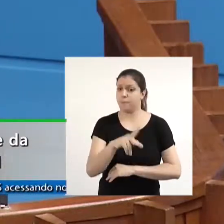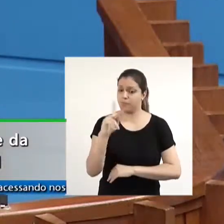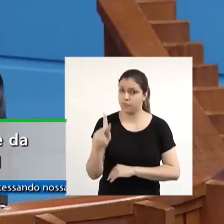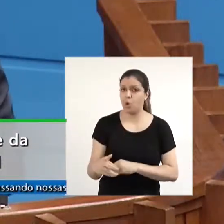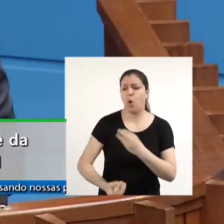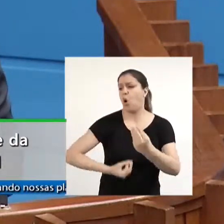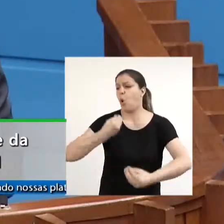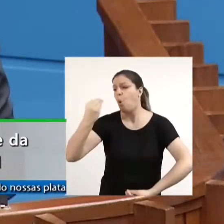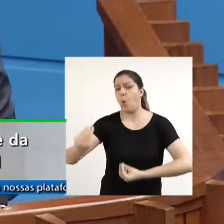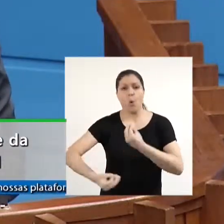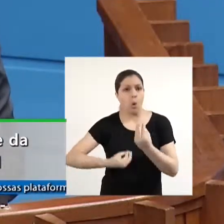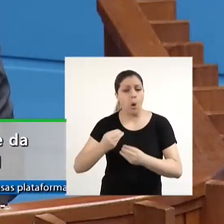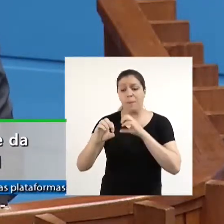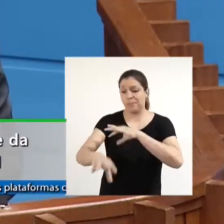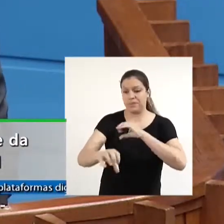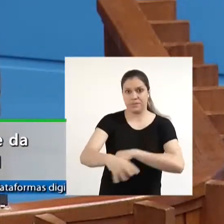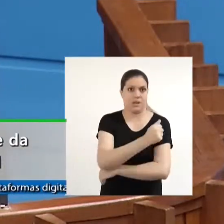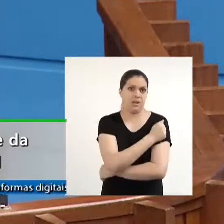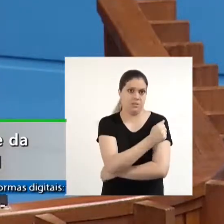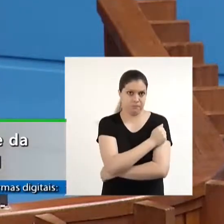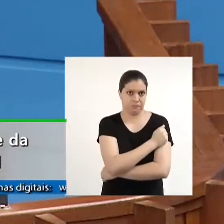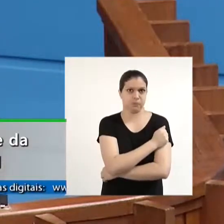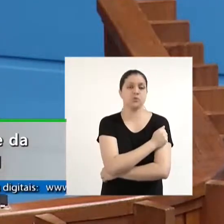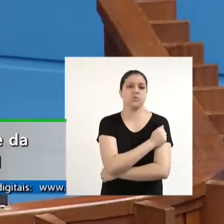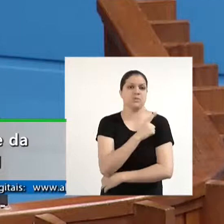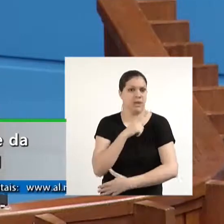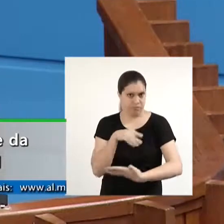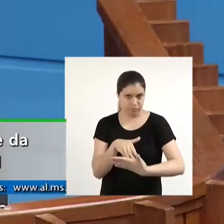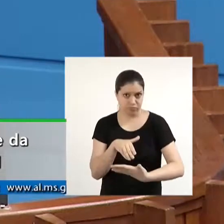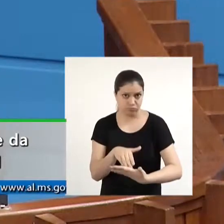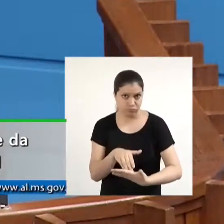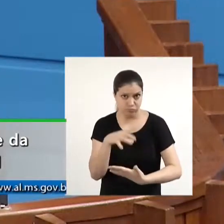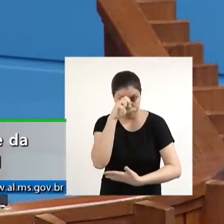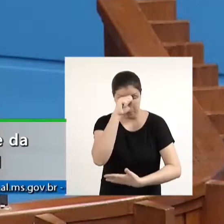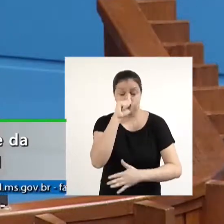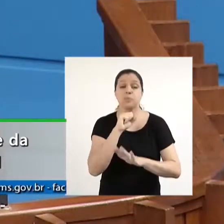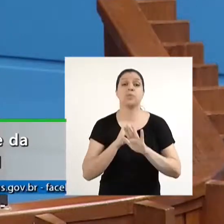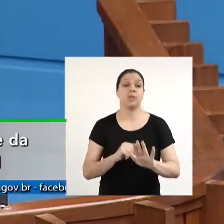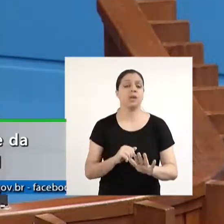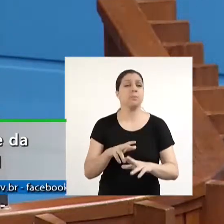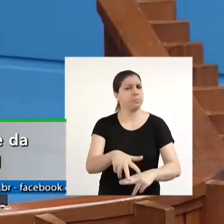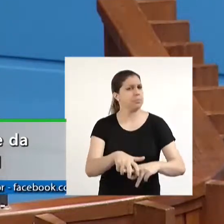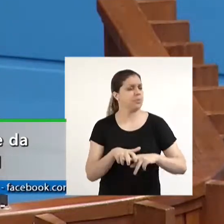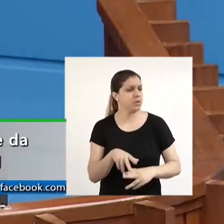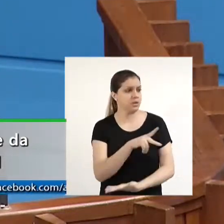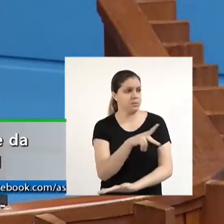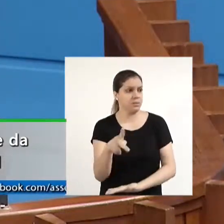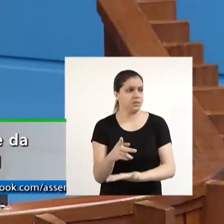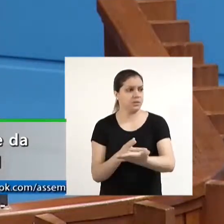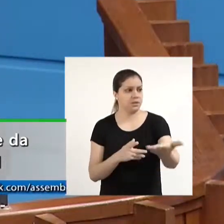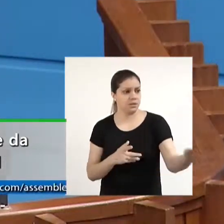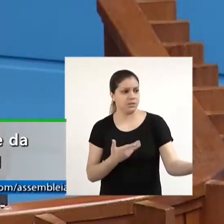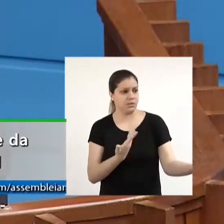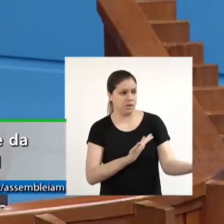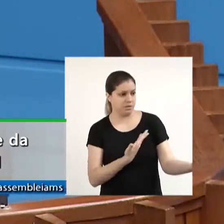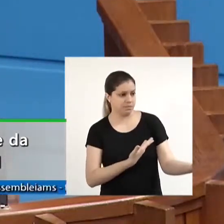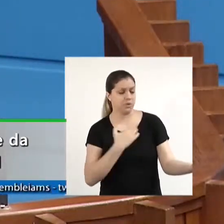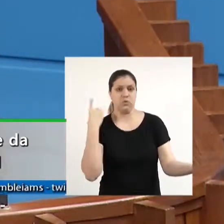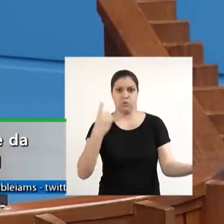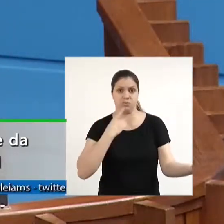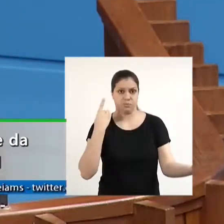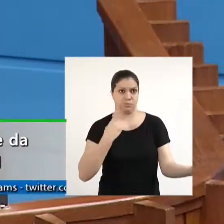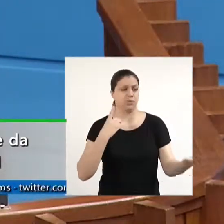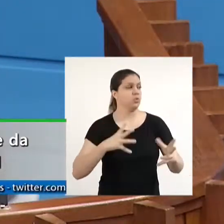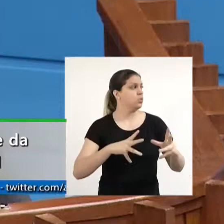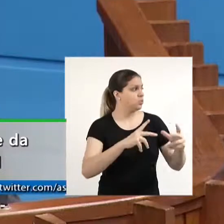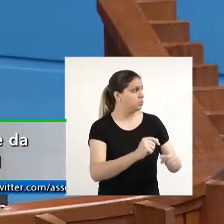por essa situação. Portanto, senhor presidente, colegas deputados, senhores e senhoras